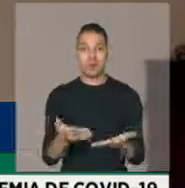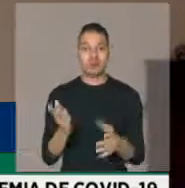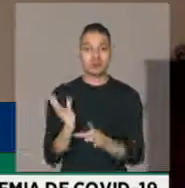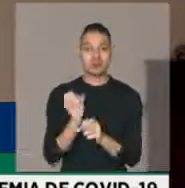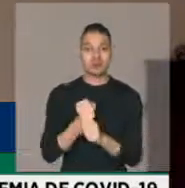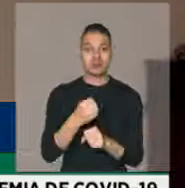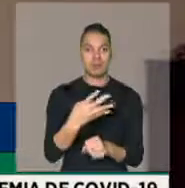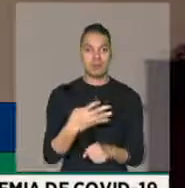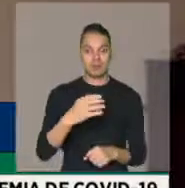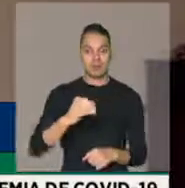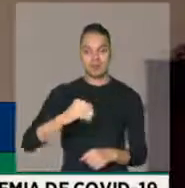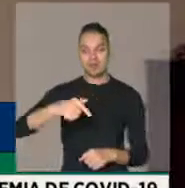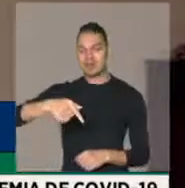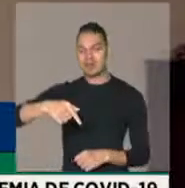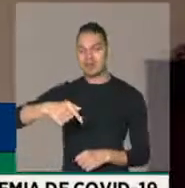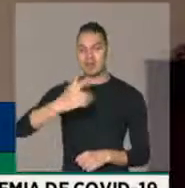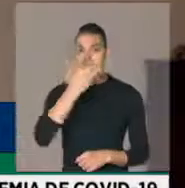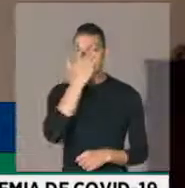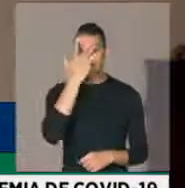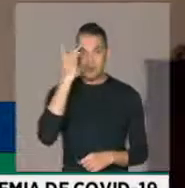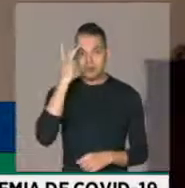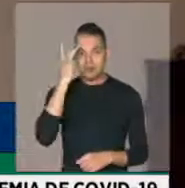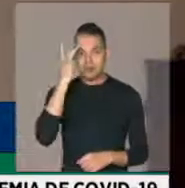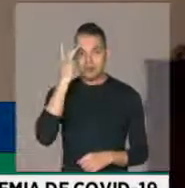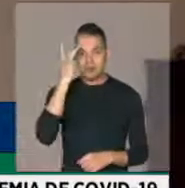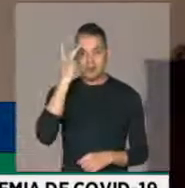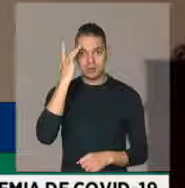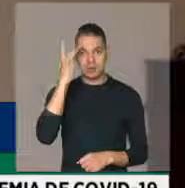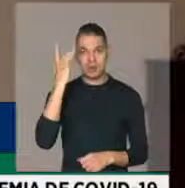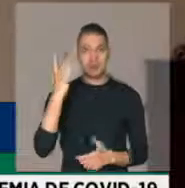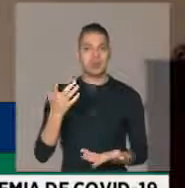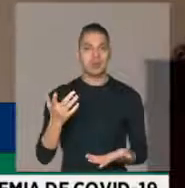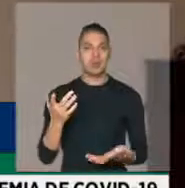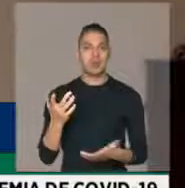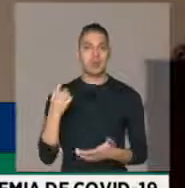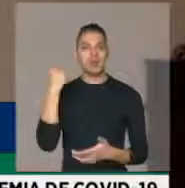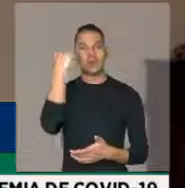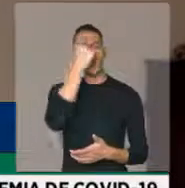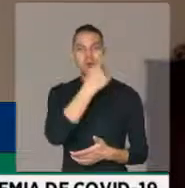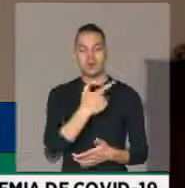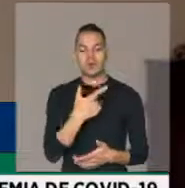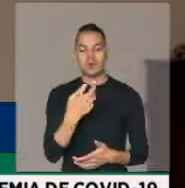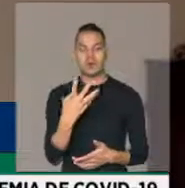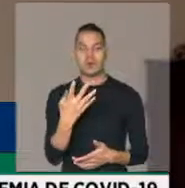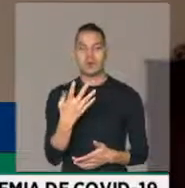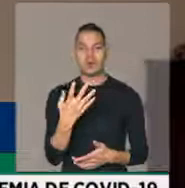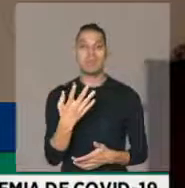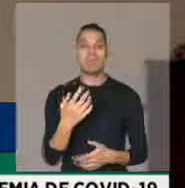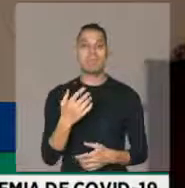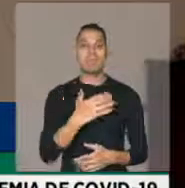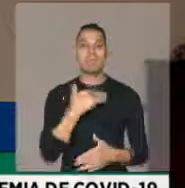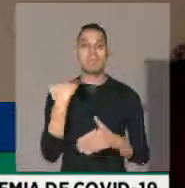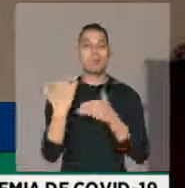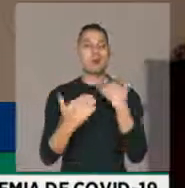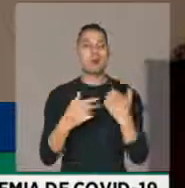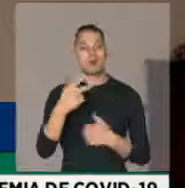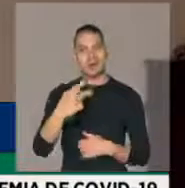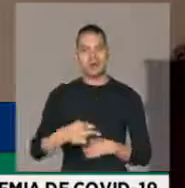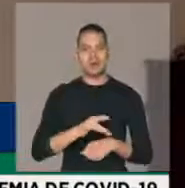407 brasileiros e brasileiras, nas últimas 24 horas, melhor dizendo, morreram dessa pandemia.